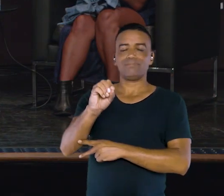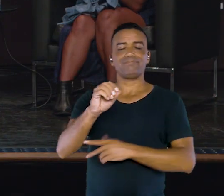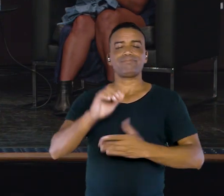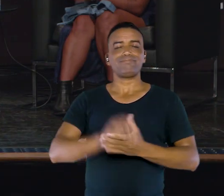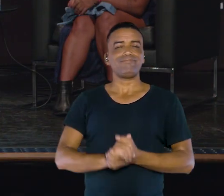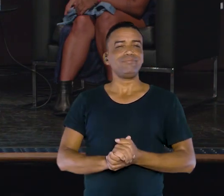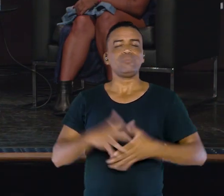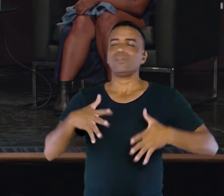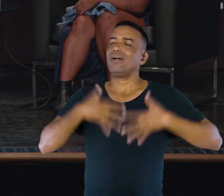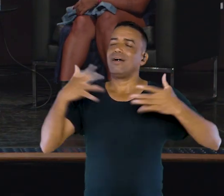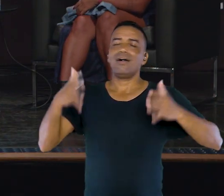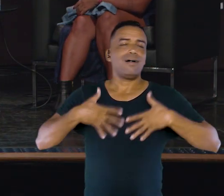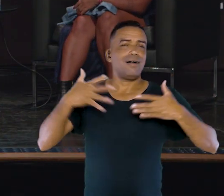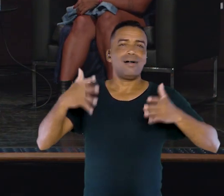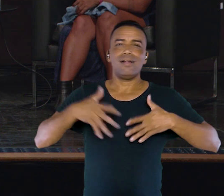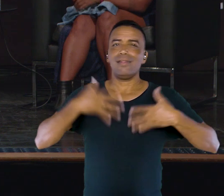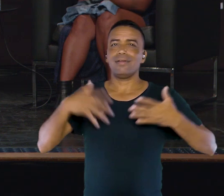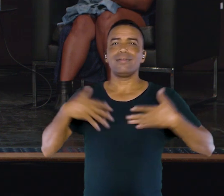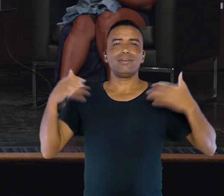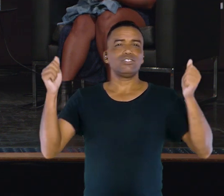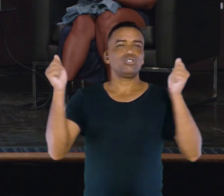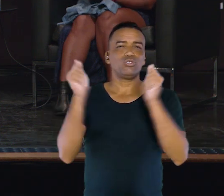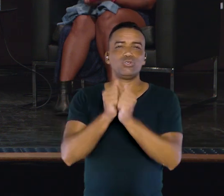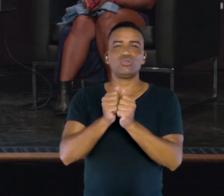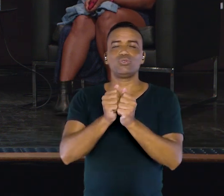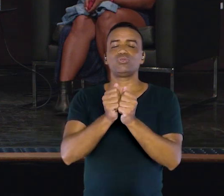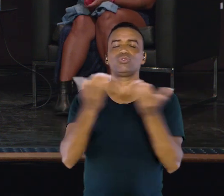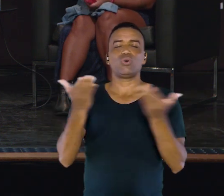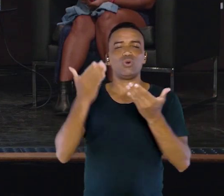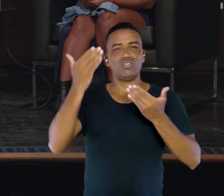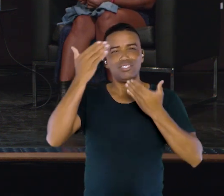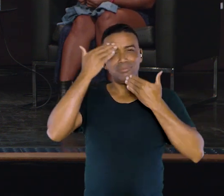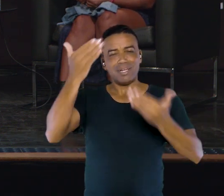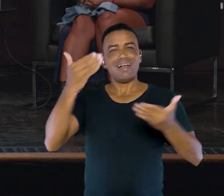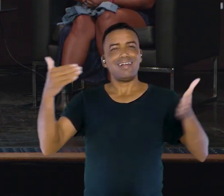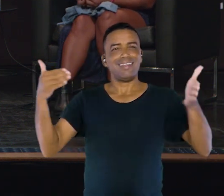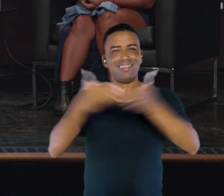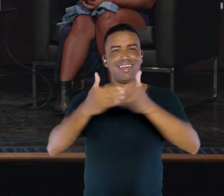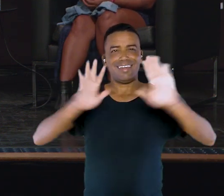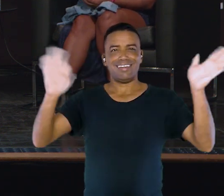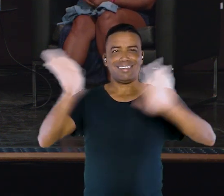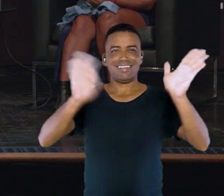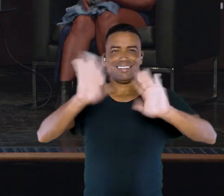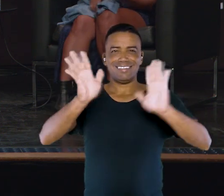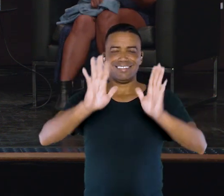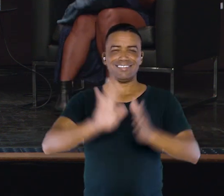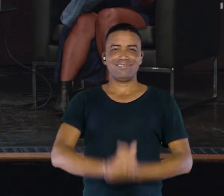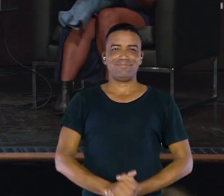alegria estar aqui com vocês. Até mais. Obrigada.